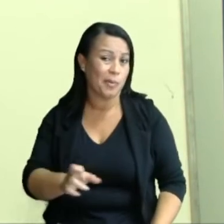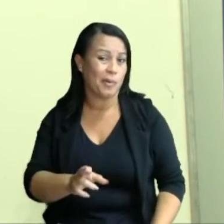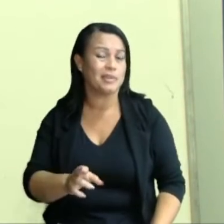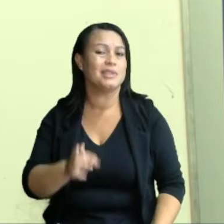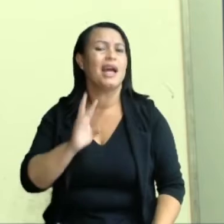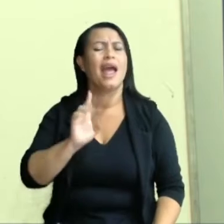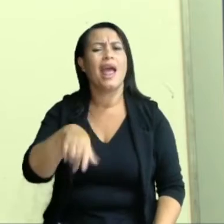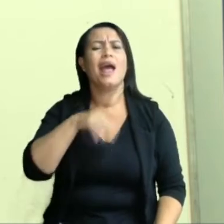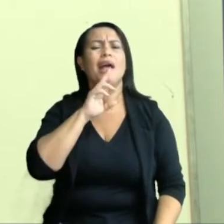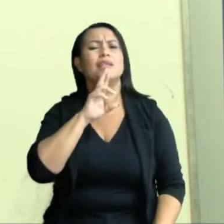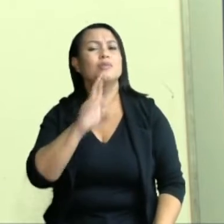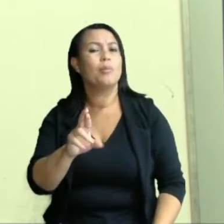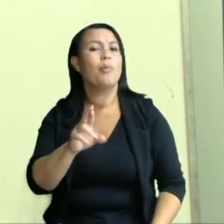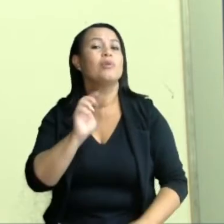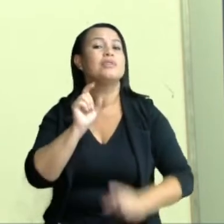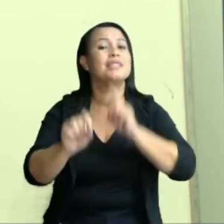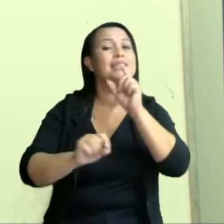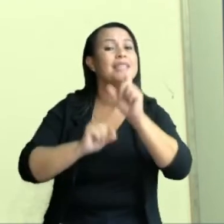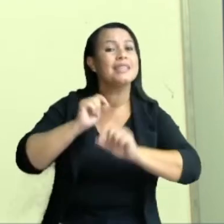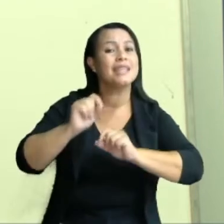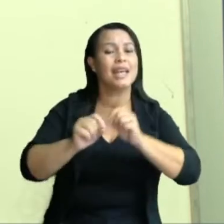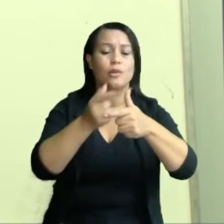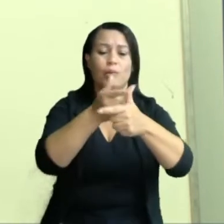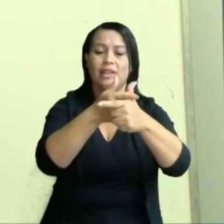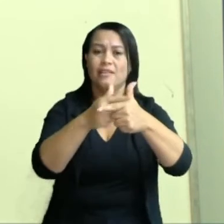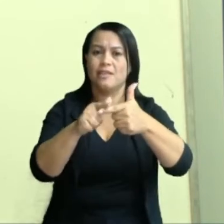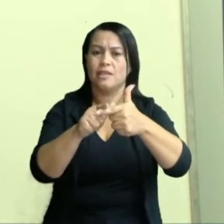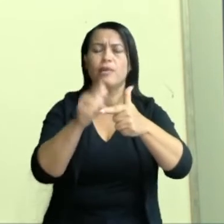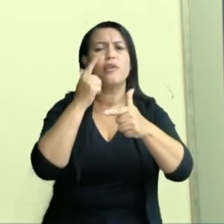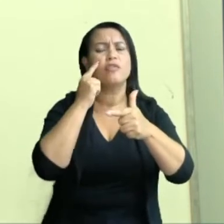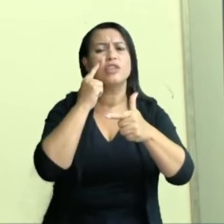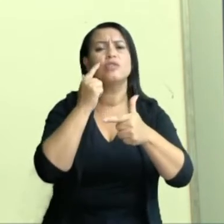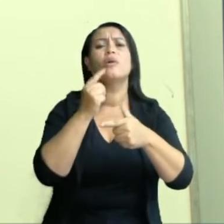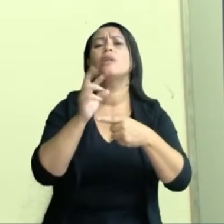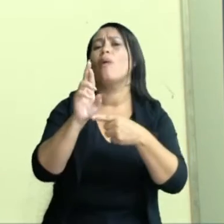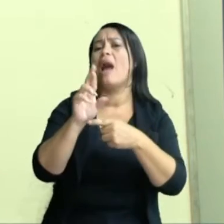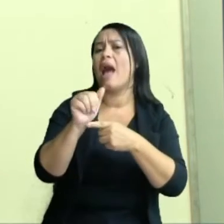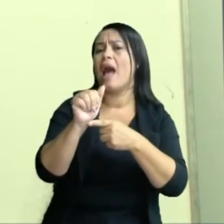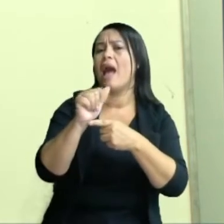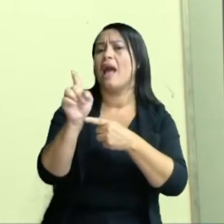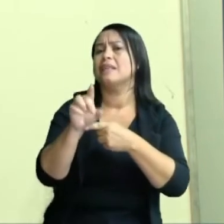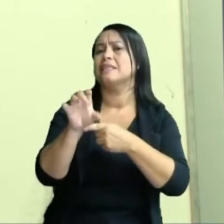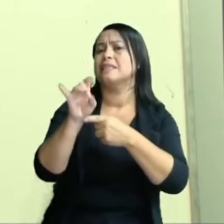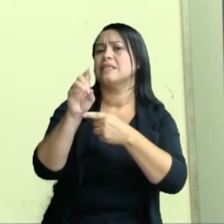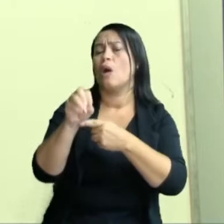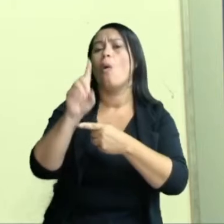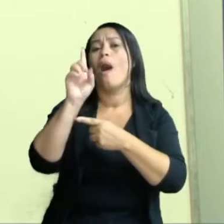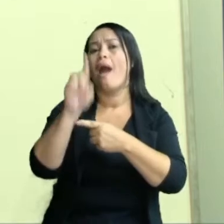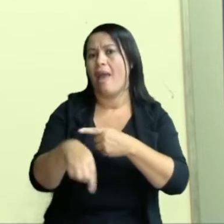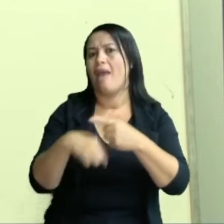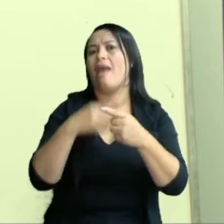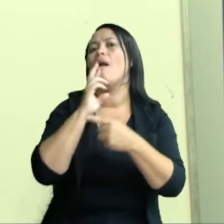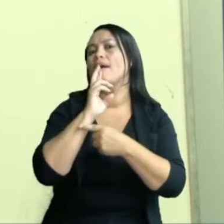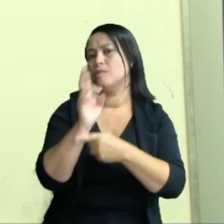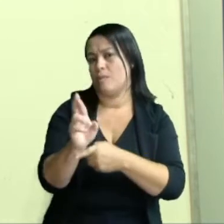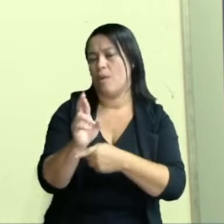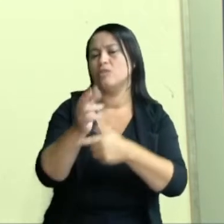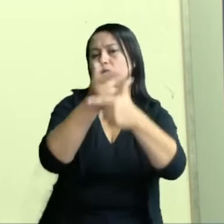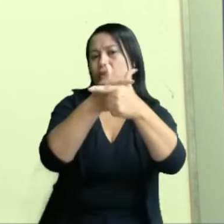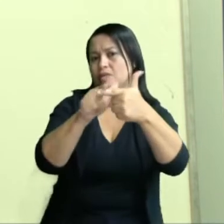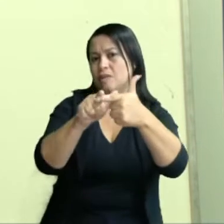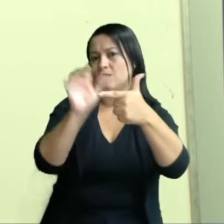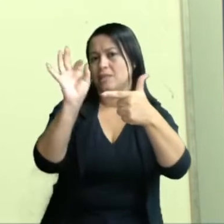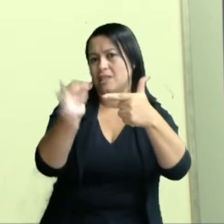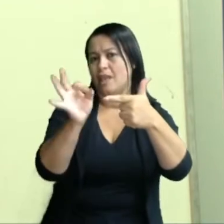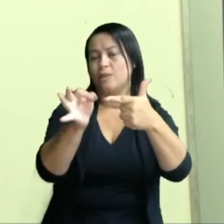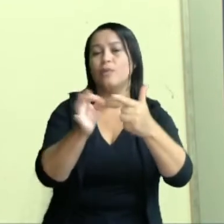é o resultado de uma divisão. Então, a razão é o quê? O resultado de uma divisão,